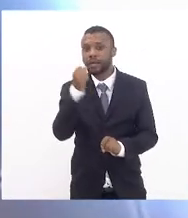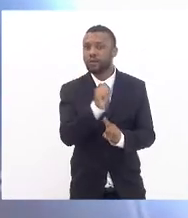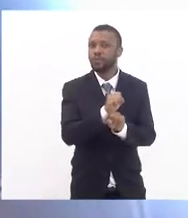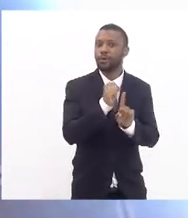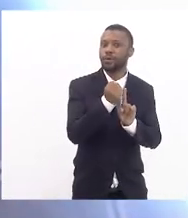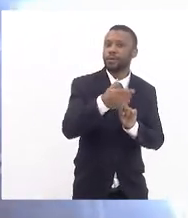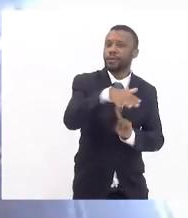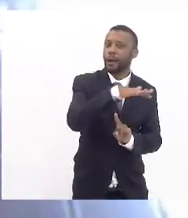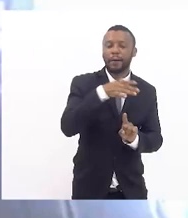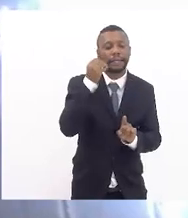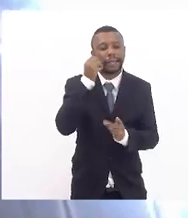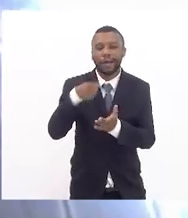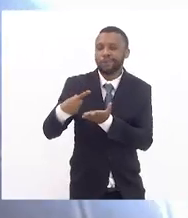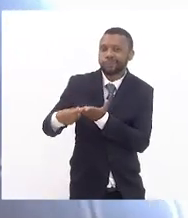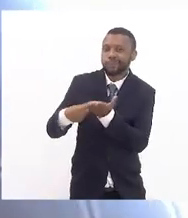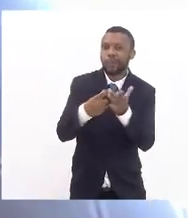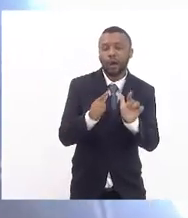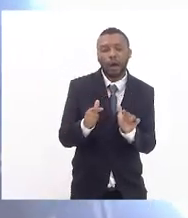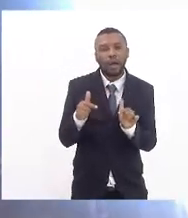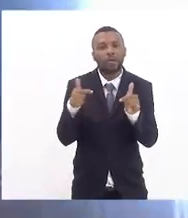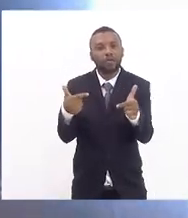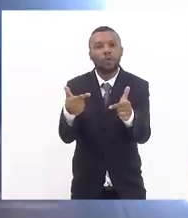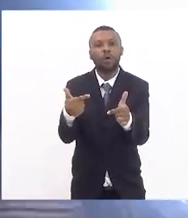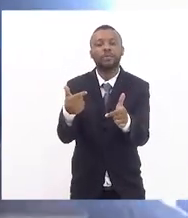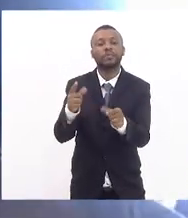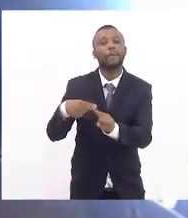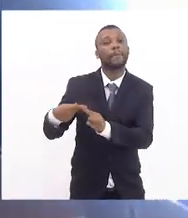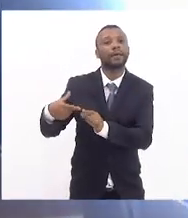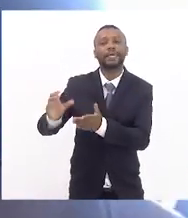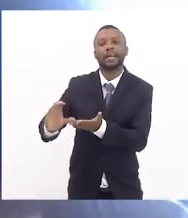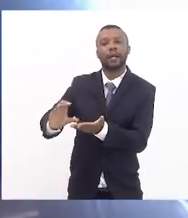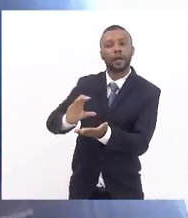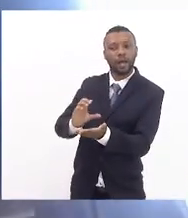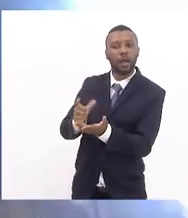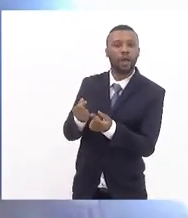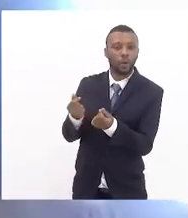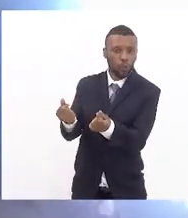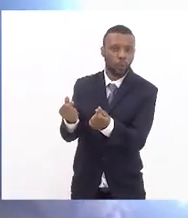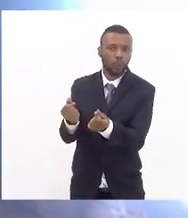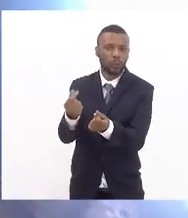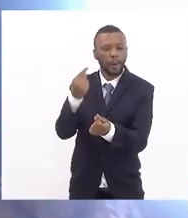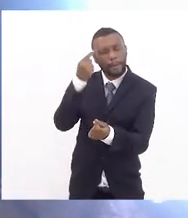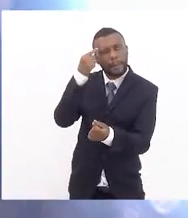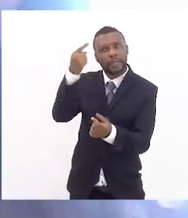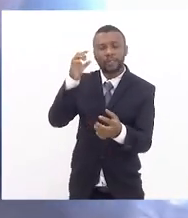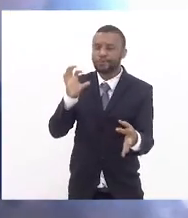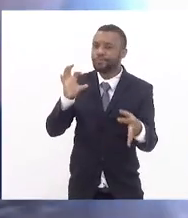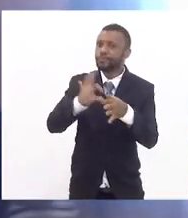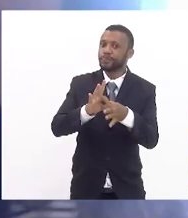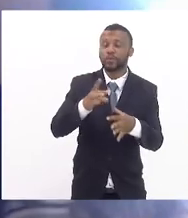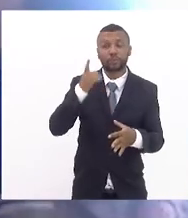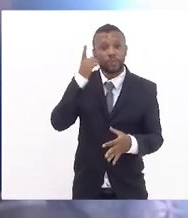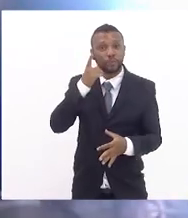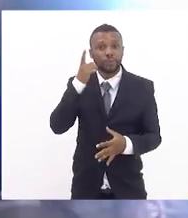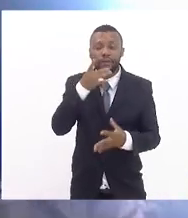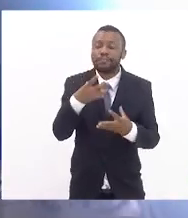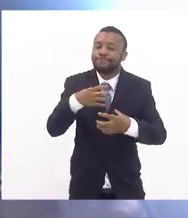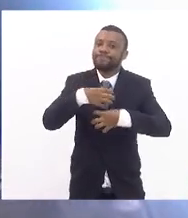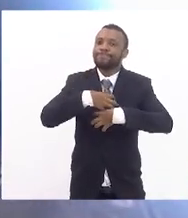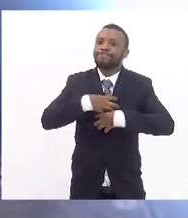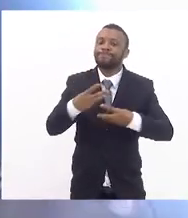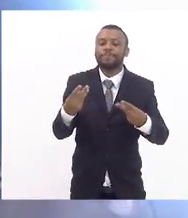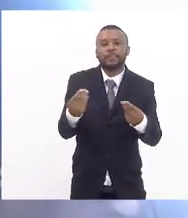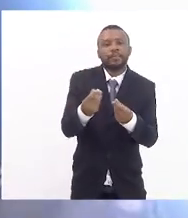tentar articular iniciativas e fontes de recursos. Pensando, né, e os deputados são muito sensíveis em